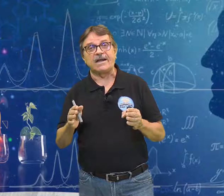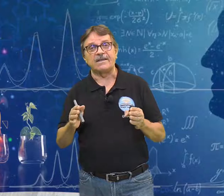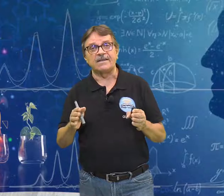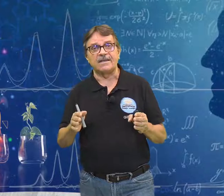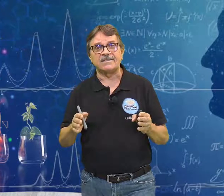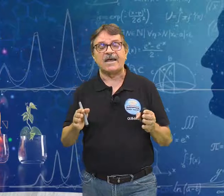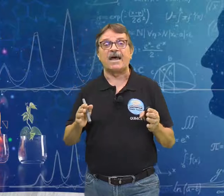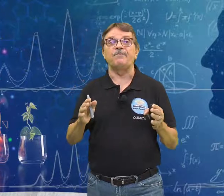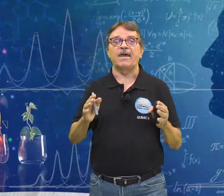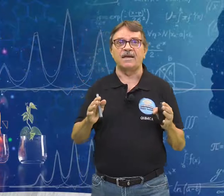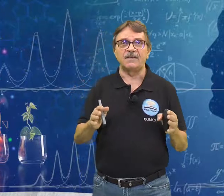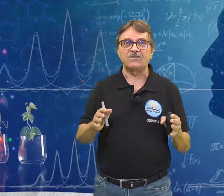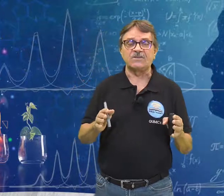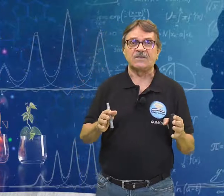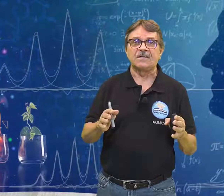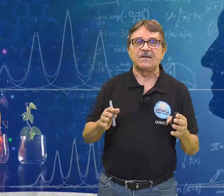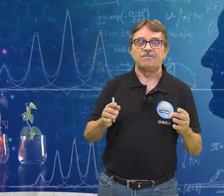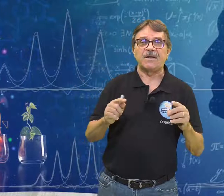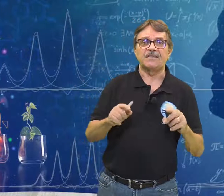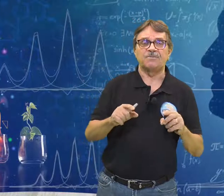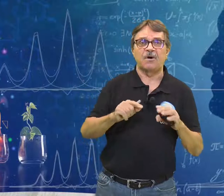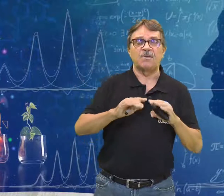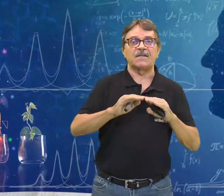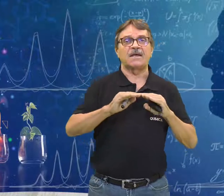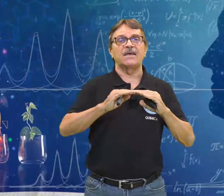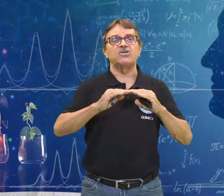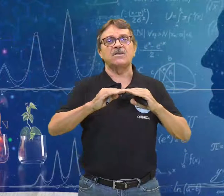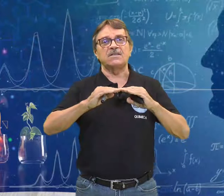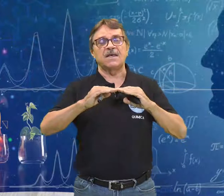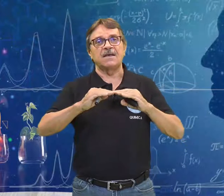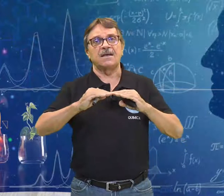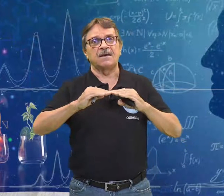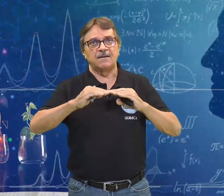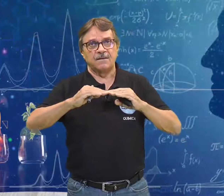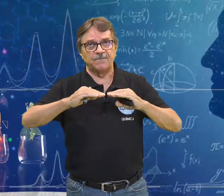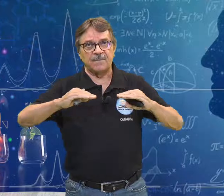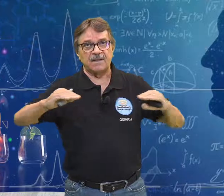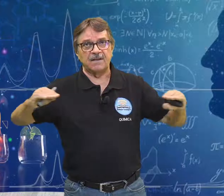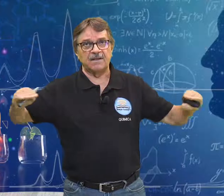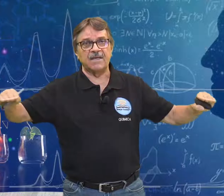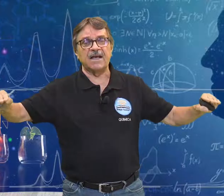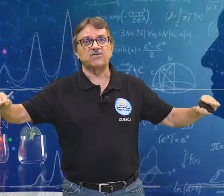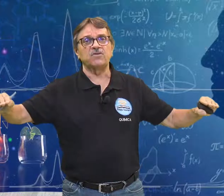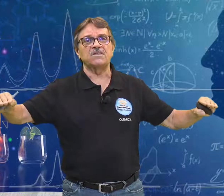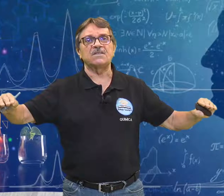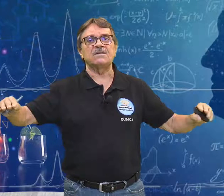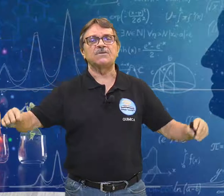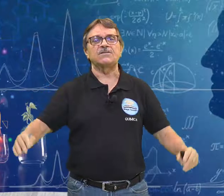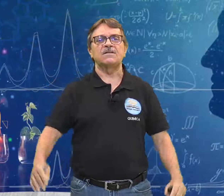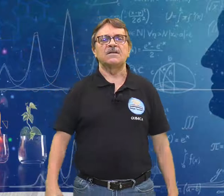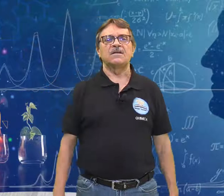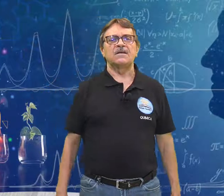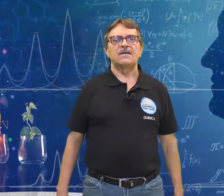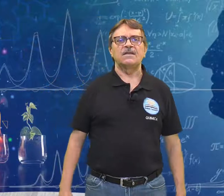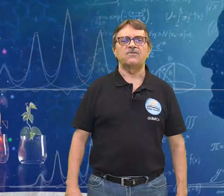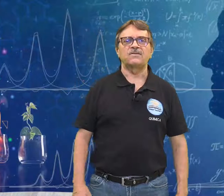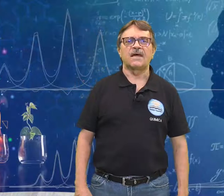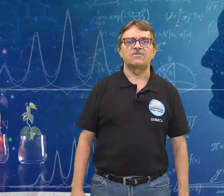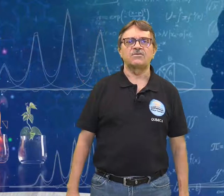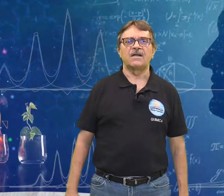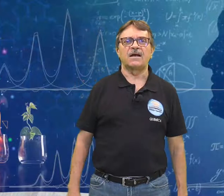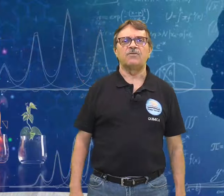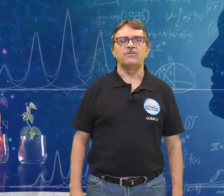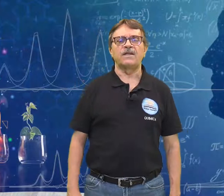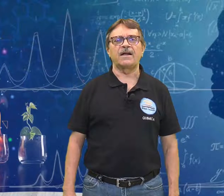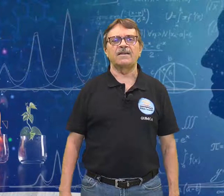hidrocarbonetos de cadeias abertas, principalmente aqueles que têm ligações simples entre os